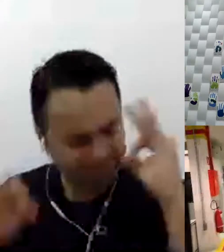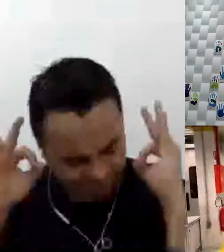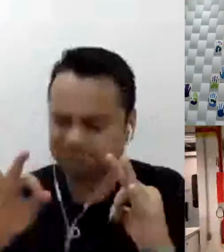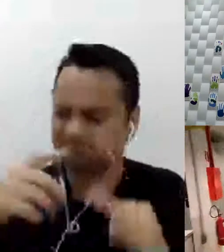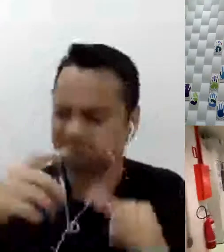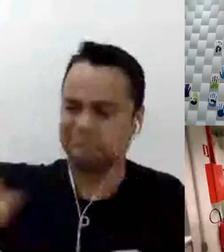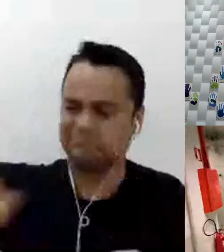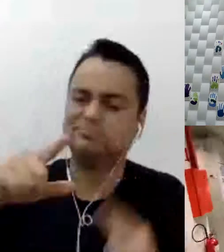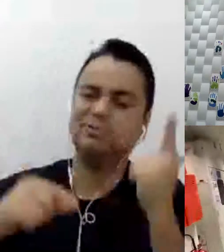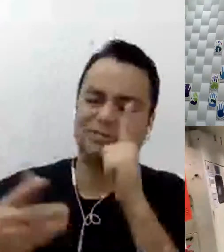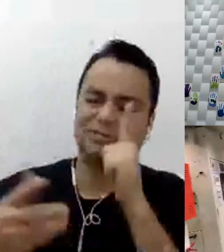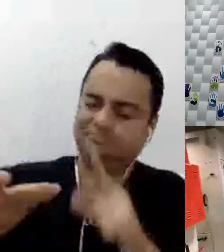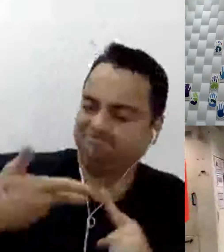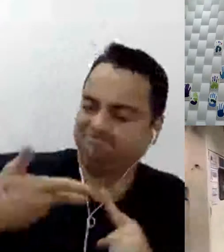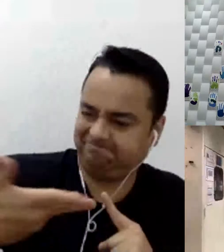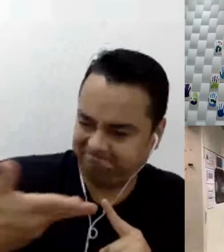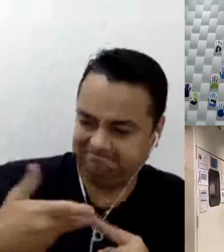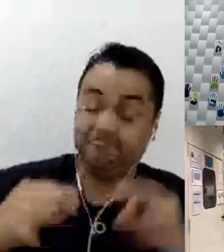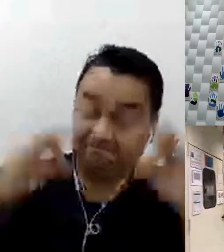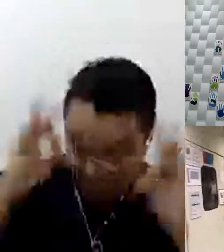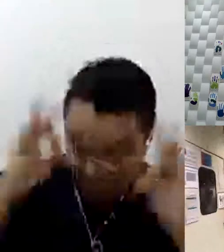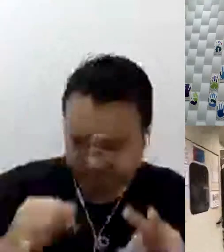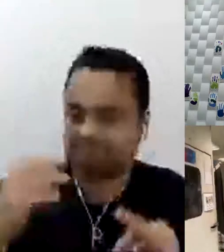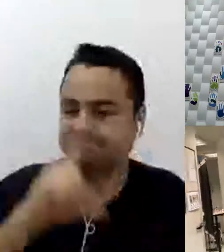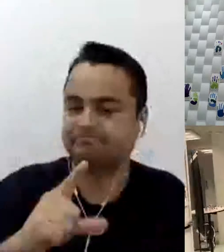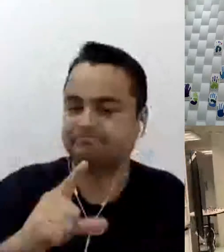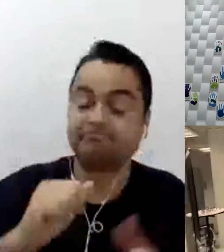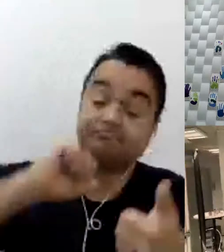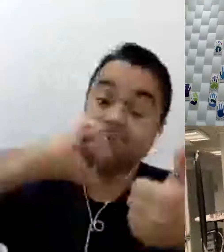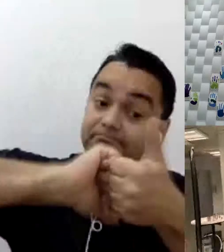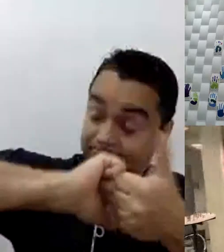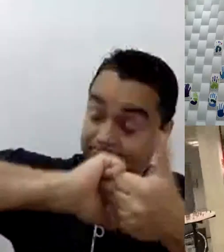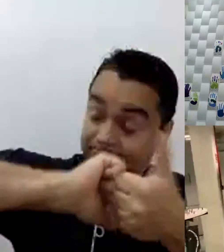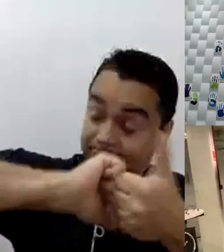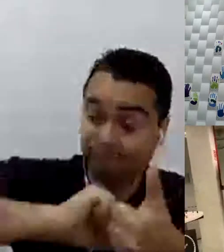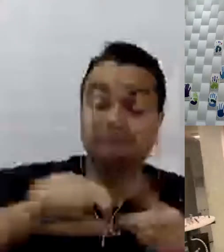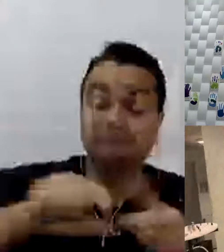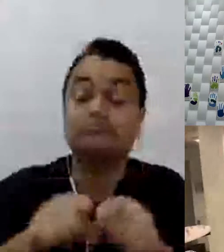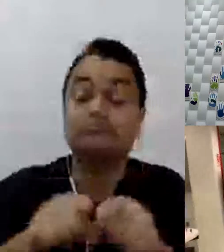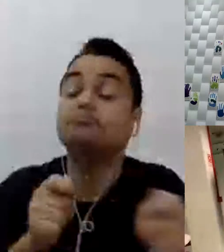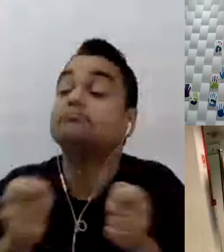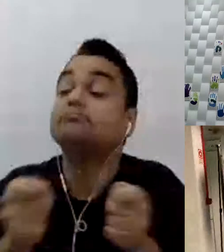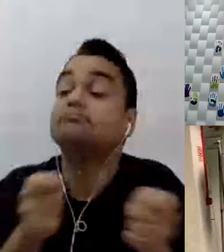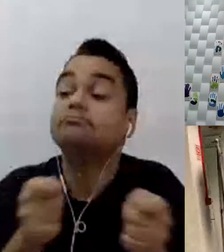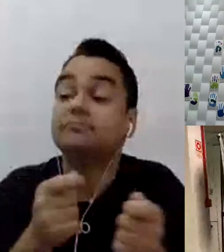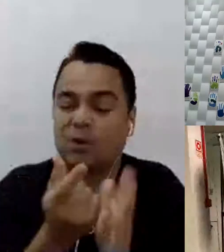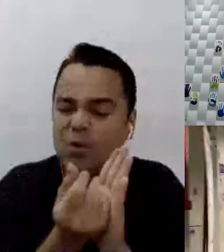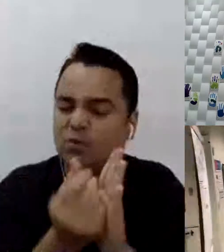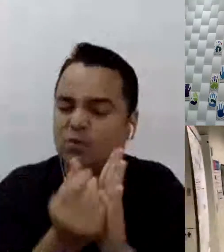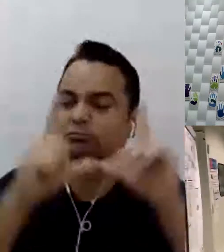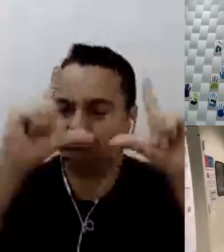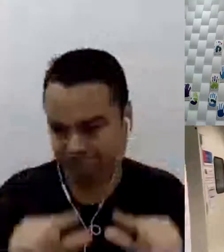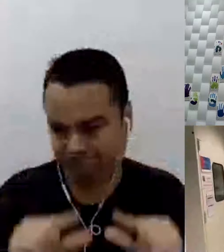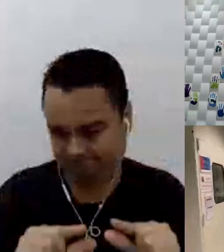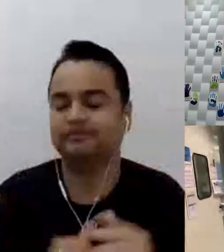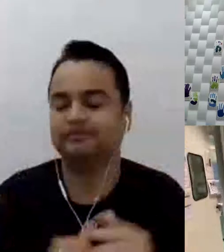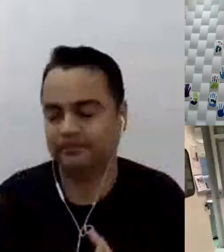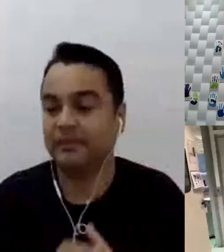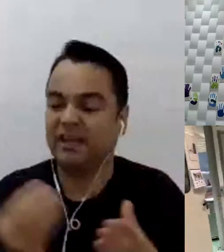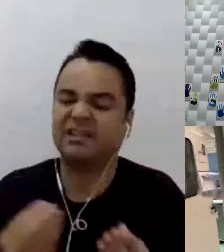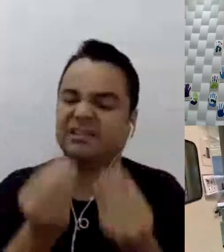tenha uma maior agilidade, uma maior certeza, uma maior qualidade, uma redução de custo e uma assertividade na entrega